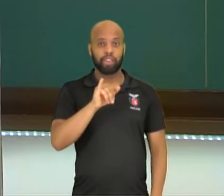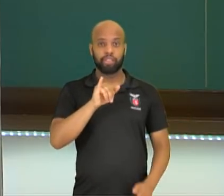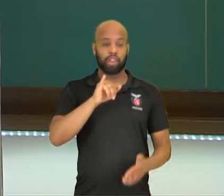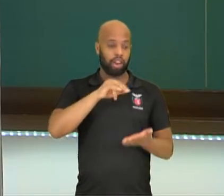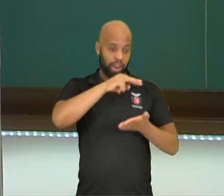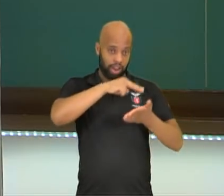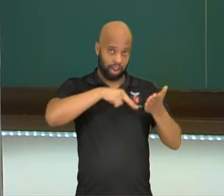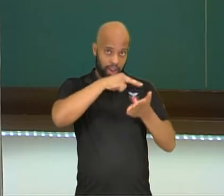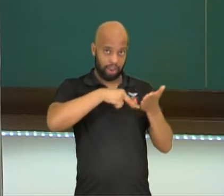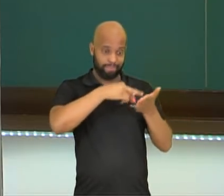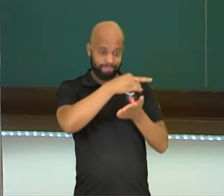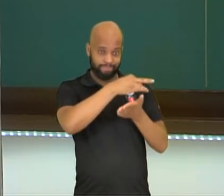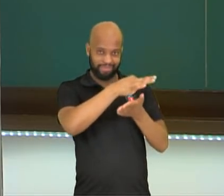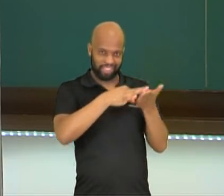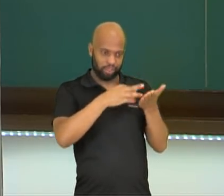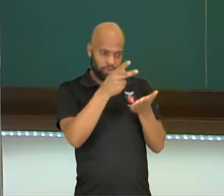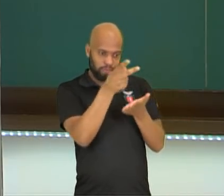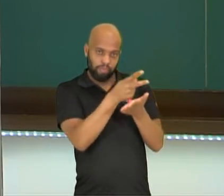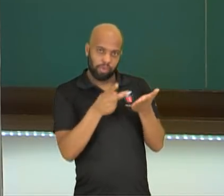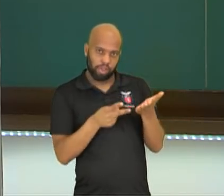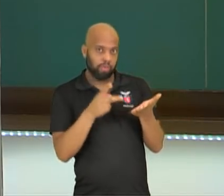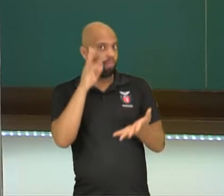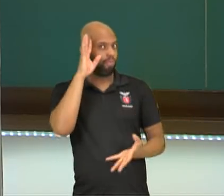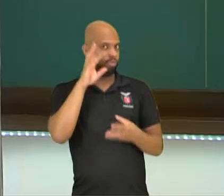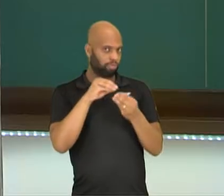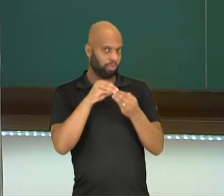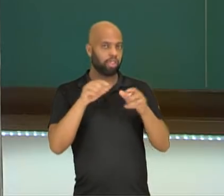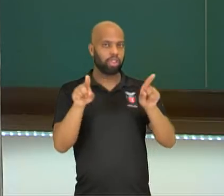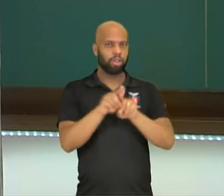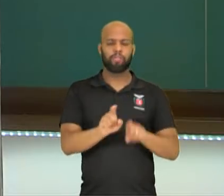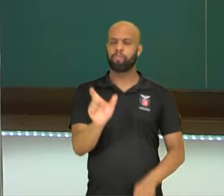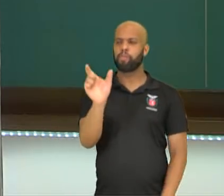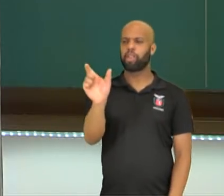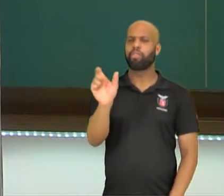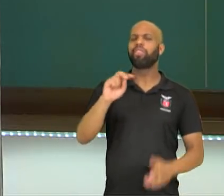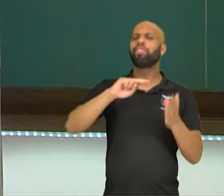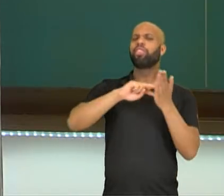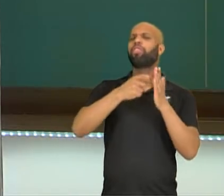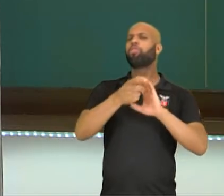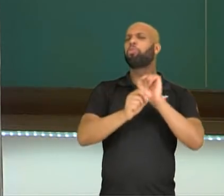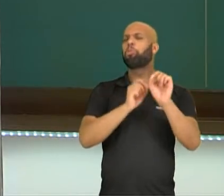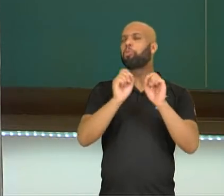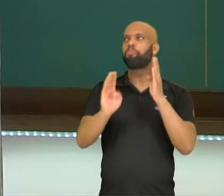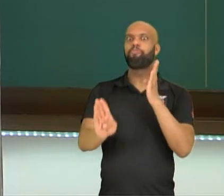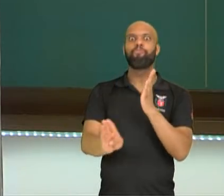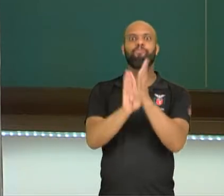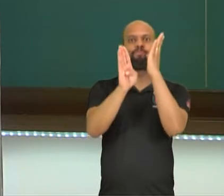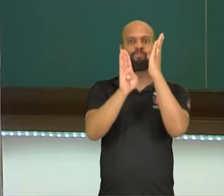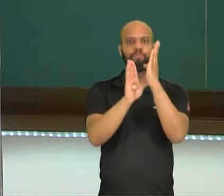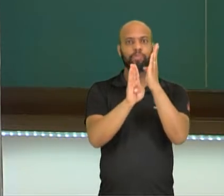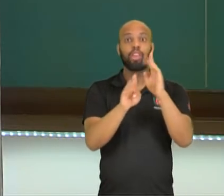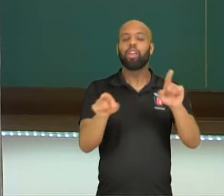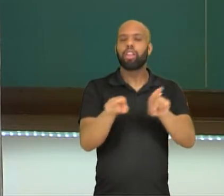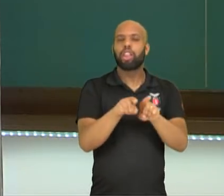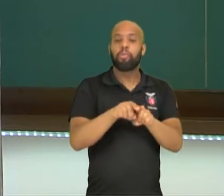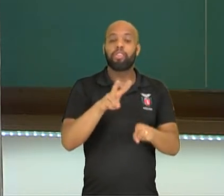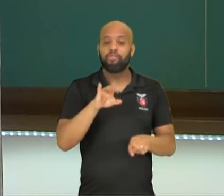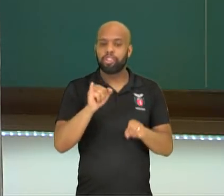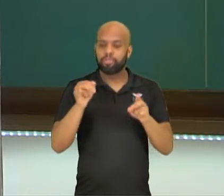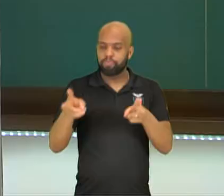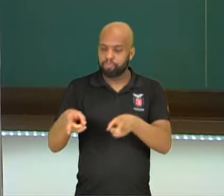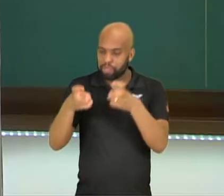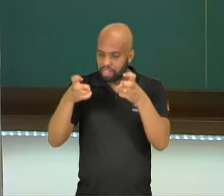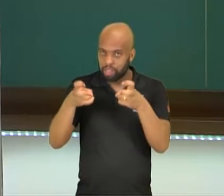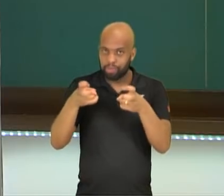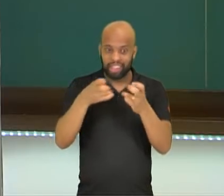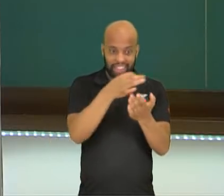poema, vamos inferir sentido de palavra no texto, reconhecer a diferença entre